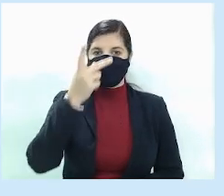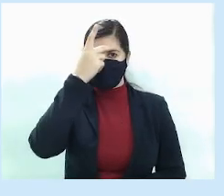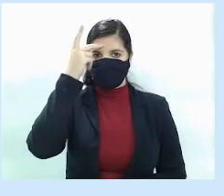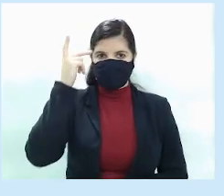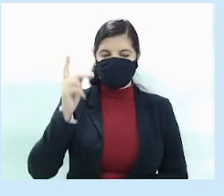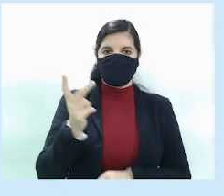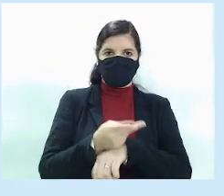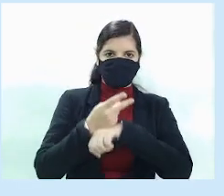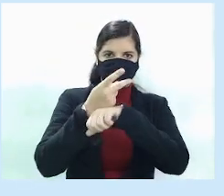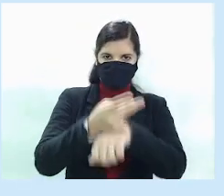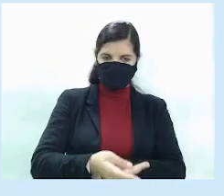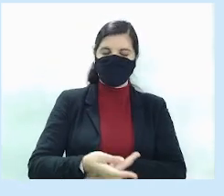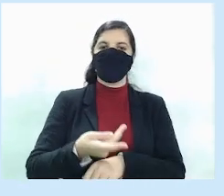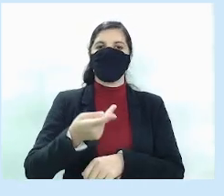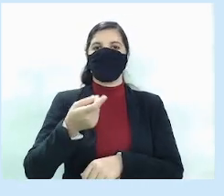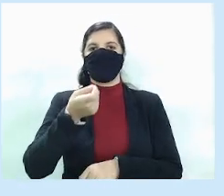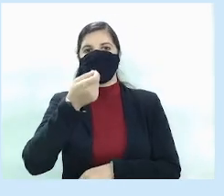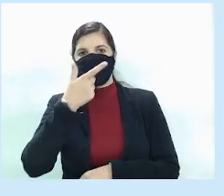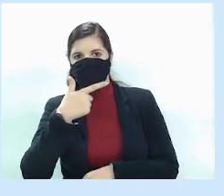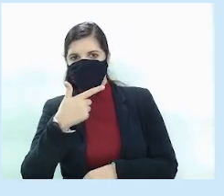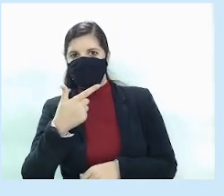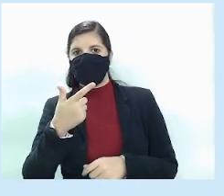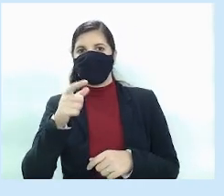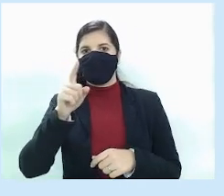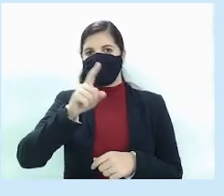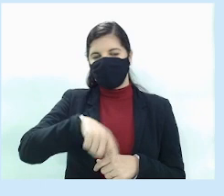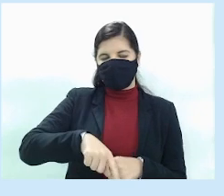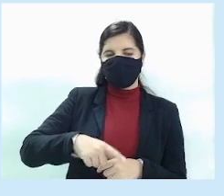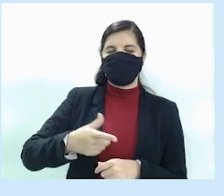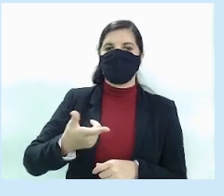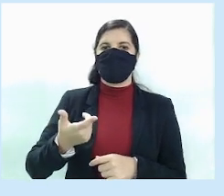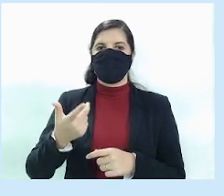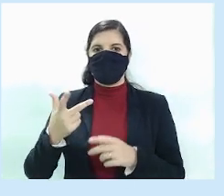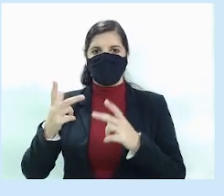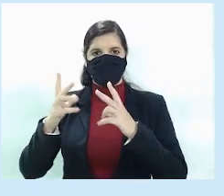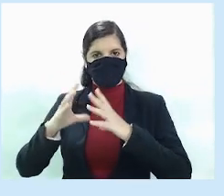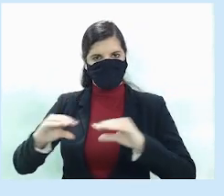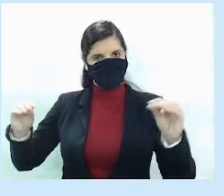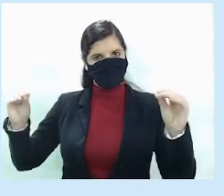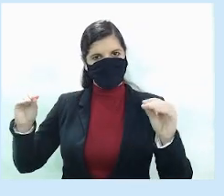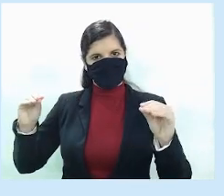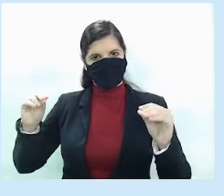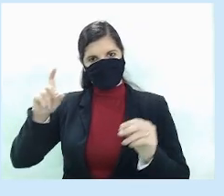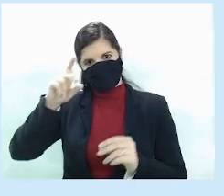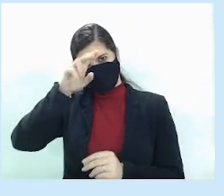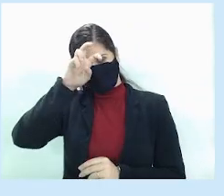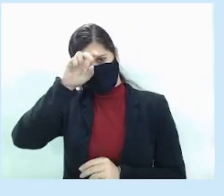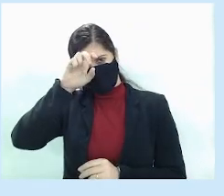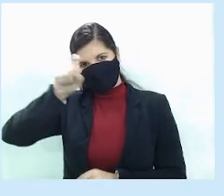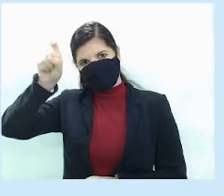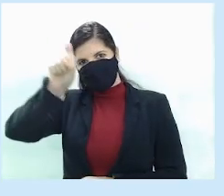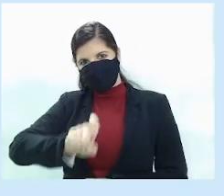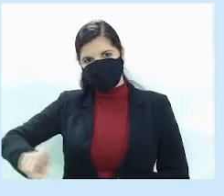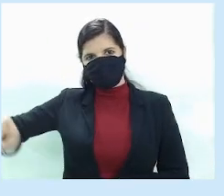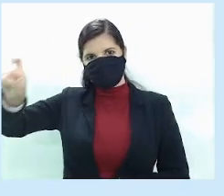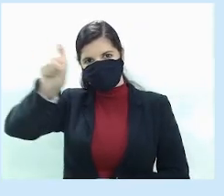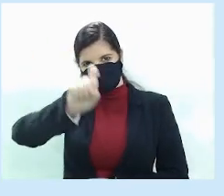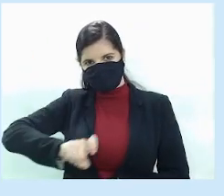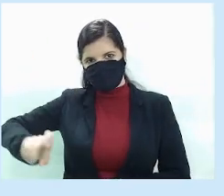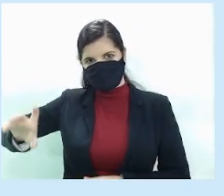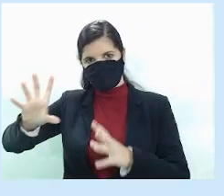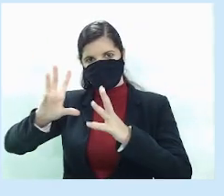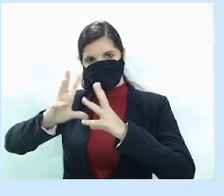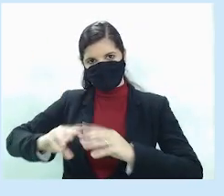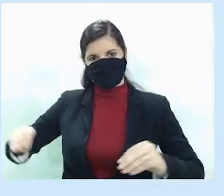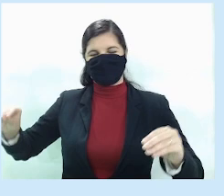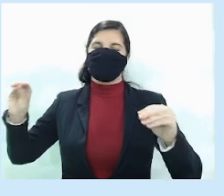pessoas procuram produtos para insetos para poder, né, diminuir a quantidade de insetos, inseticidas, por exemplo.